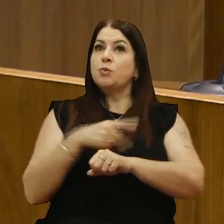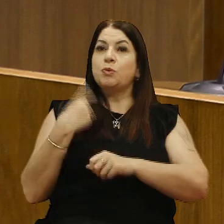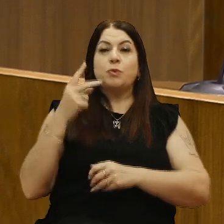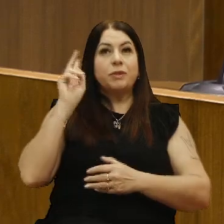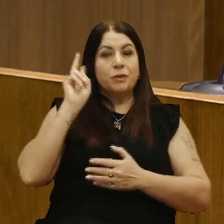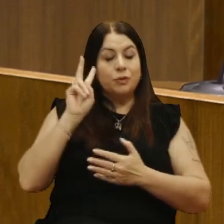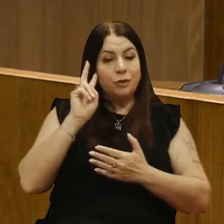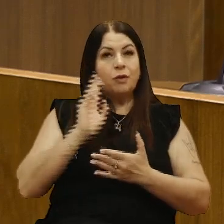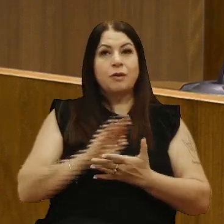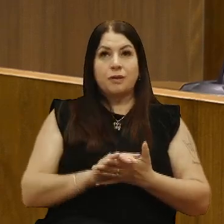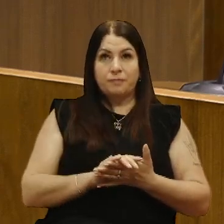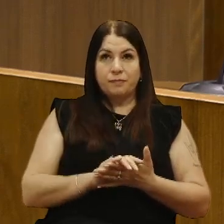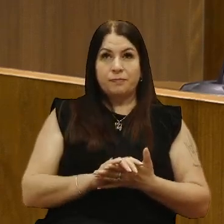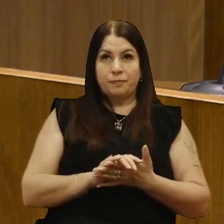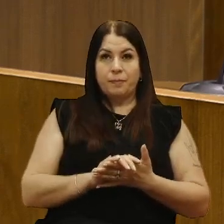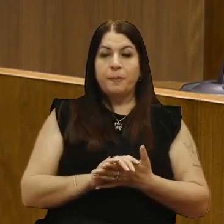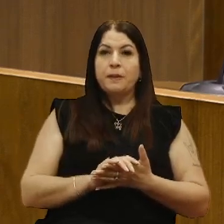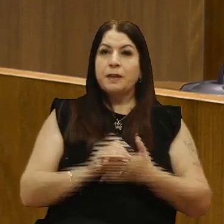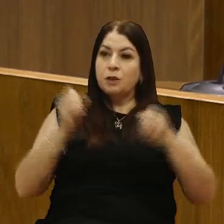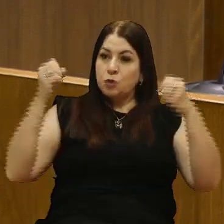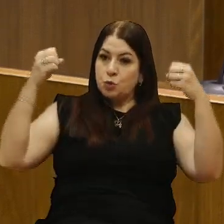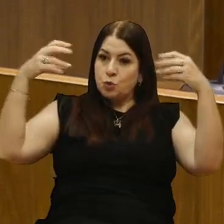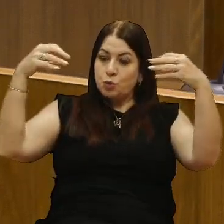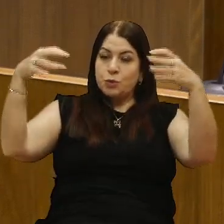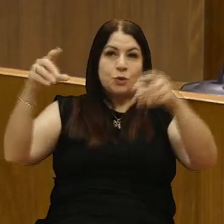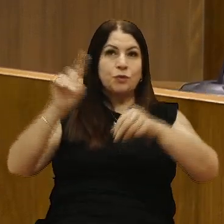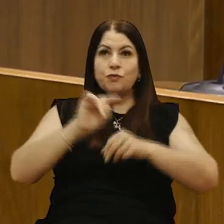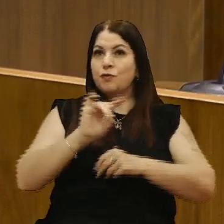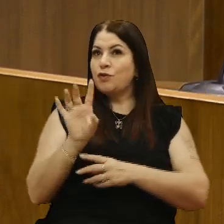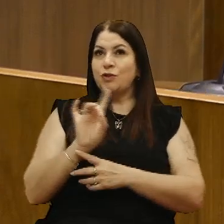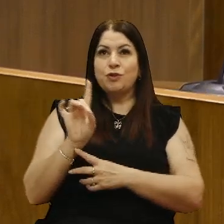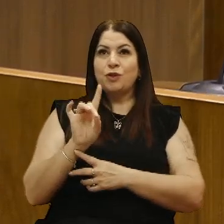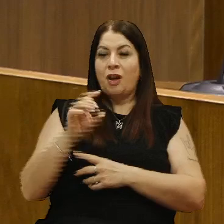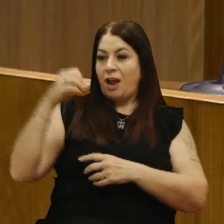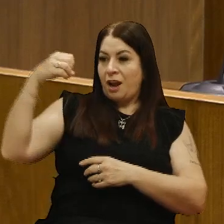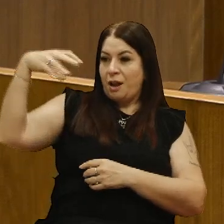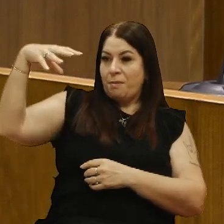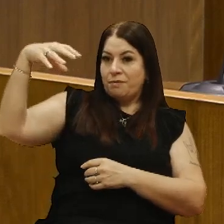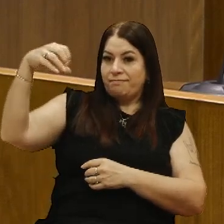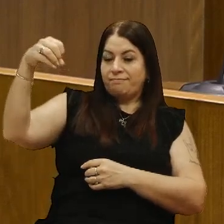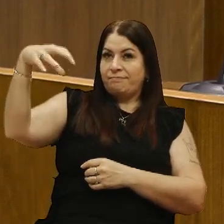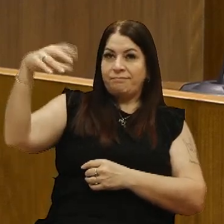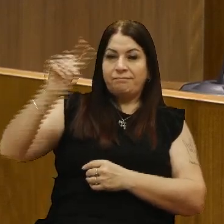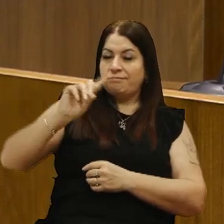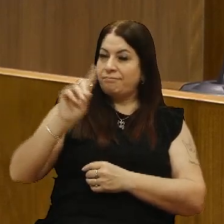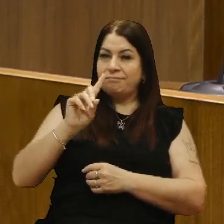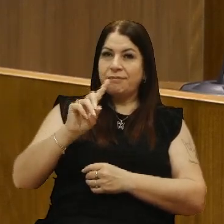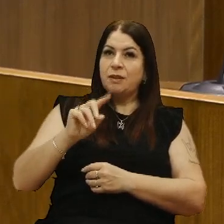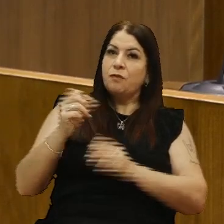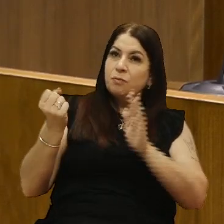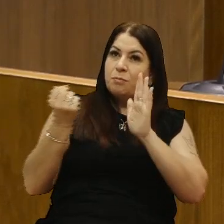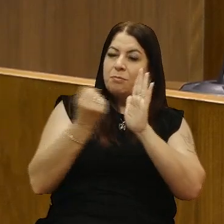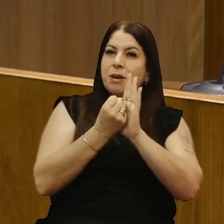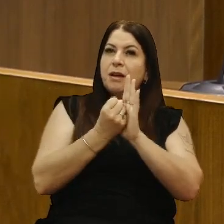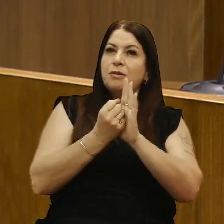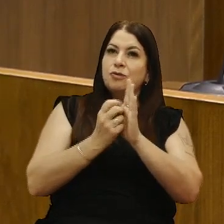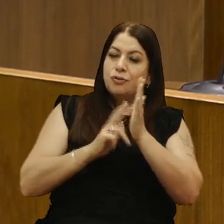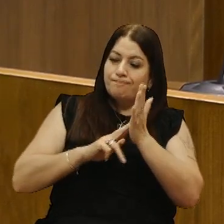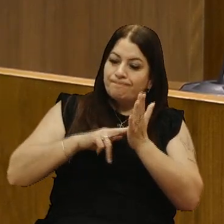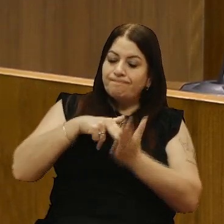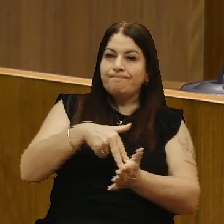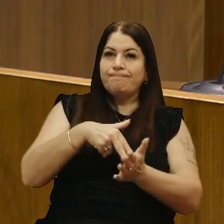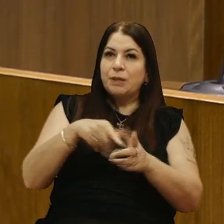história. As luzes daquele ano não foram apenas lâmpadas acesas, foram símbolo de resistência,